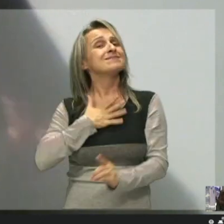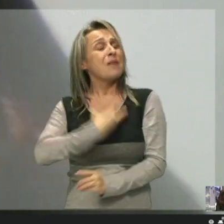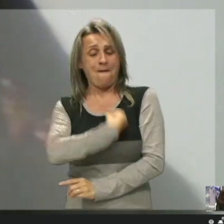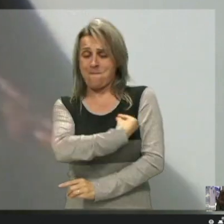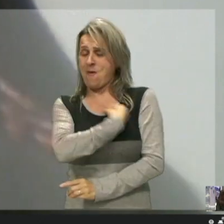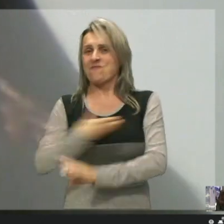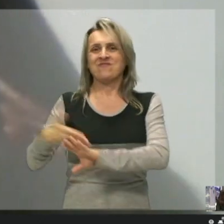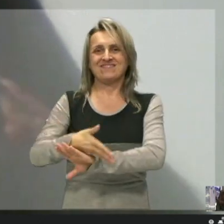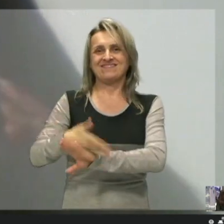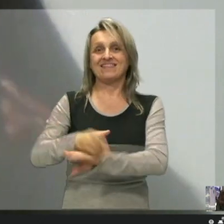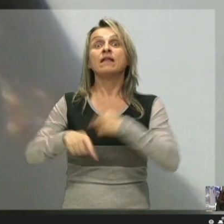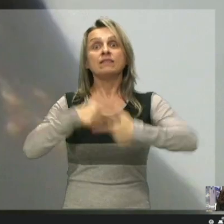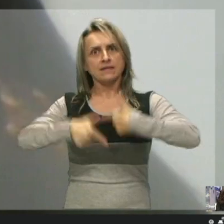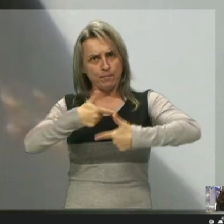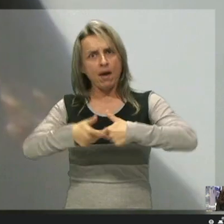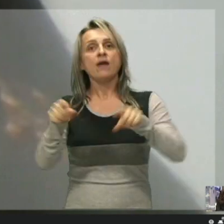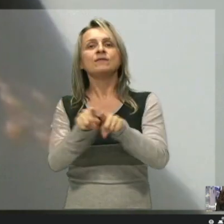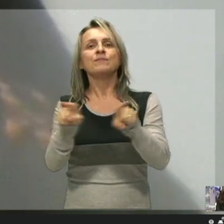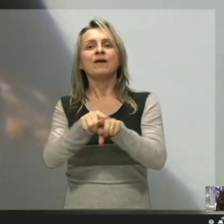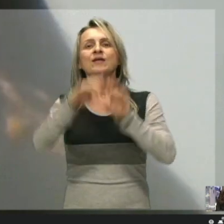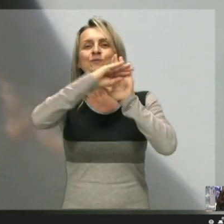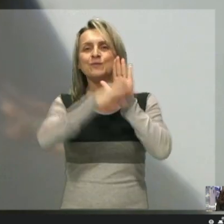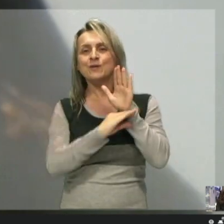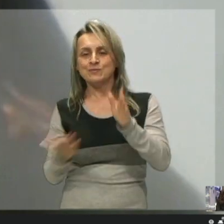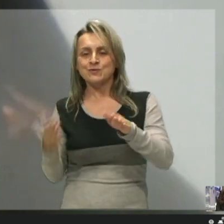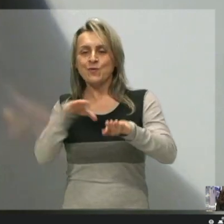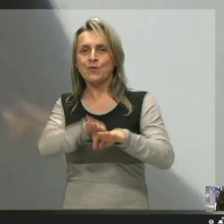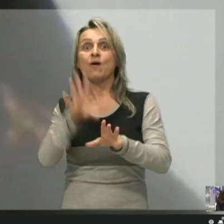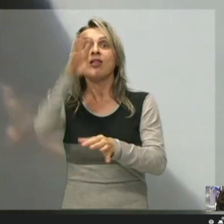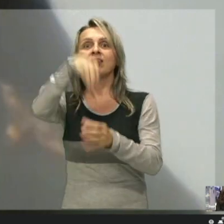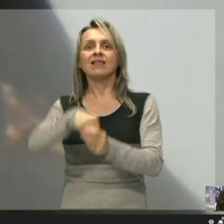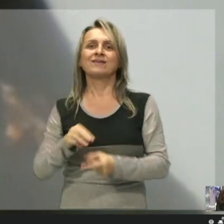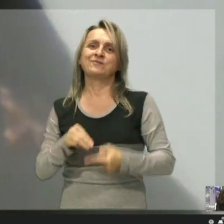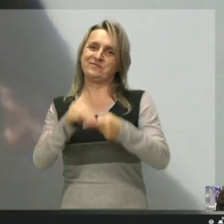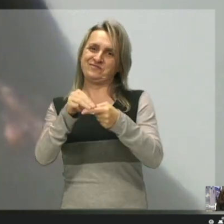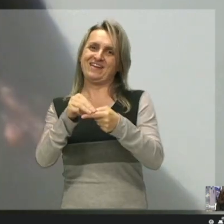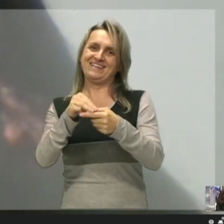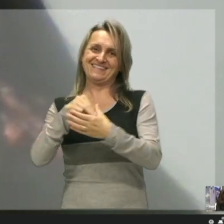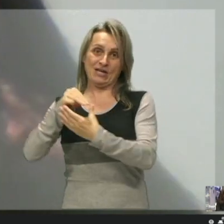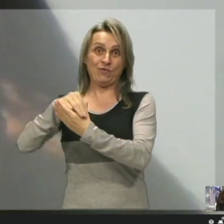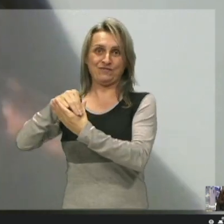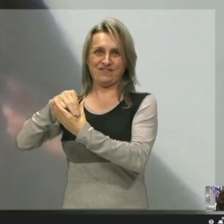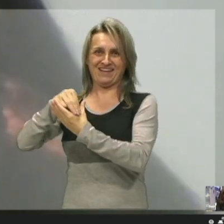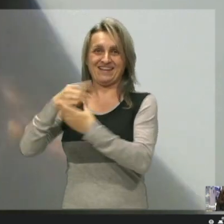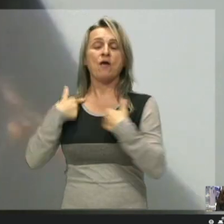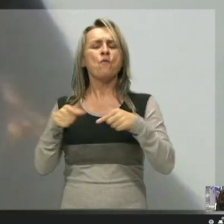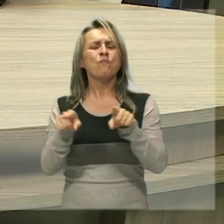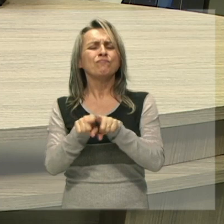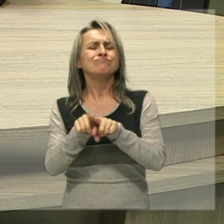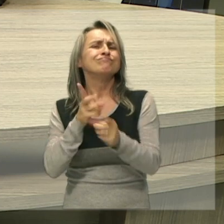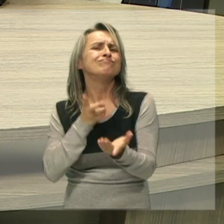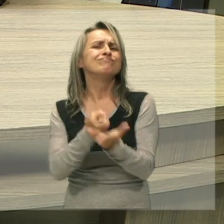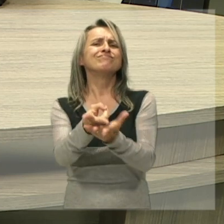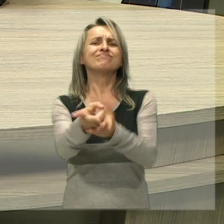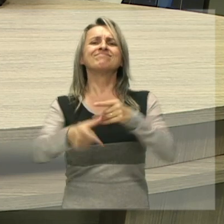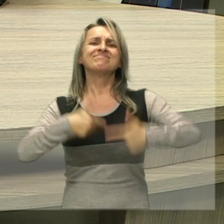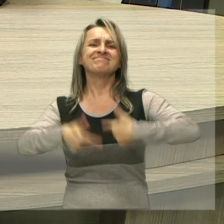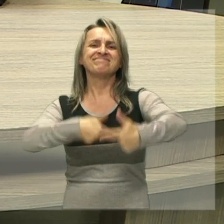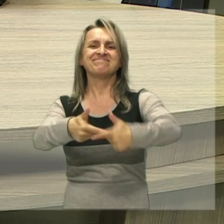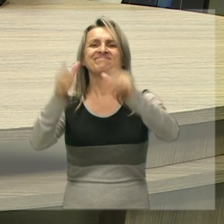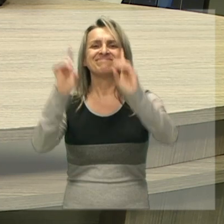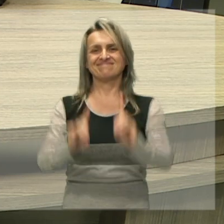com certeza, né, eu vou continuar como conselheira, e foi um trabalho muito bonito, muito árduo, né? Não tem como deixar na mão para as pessoas. A